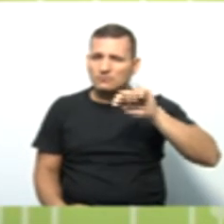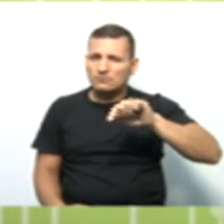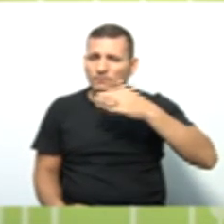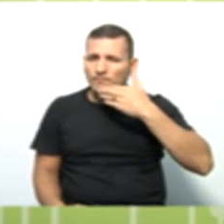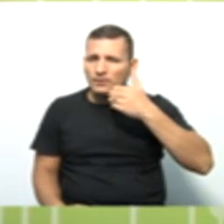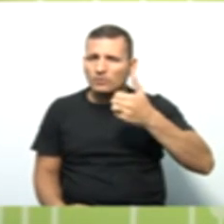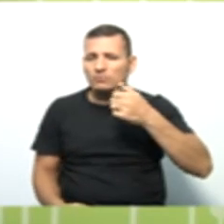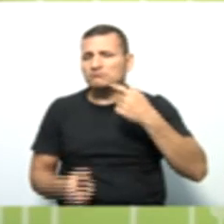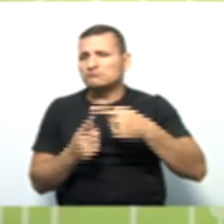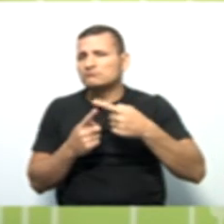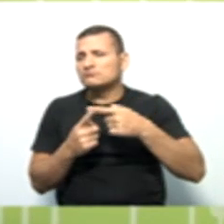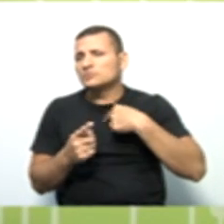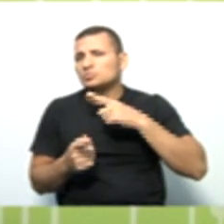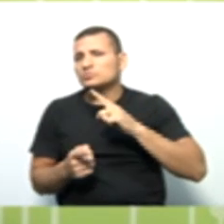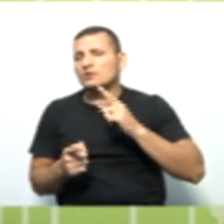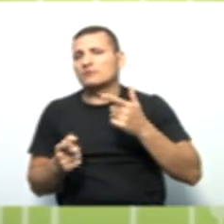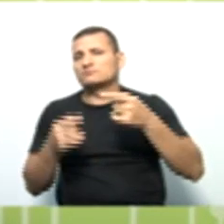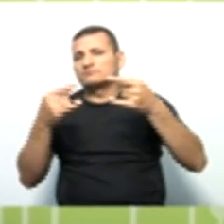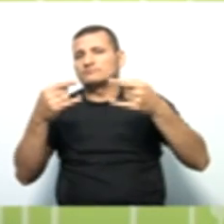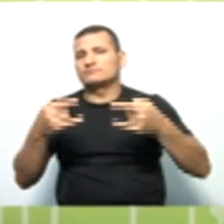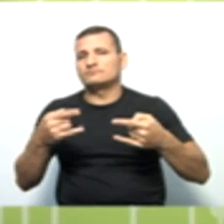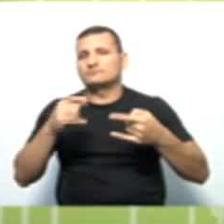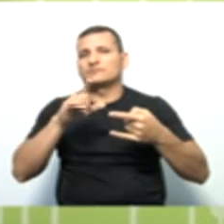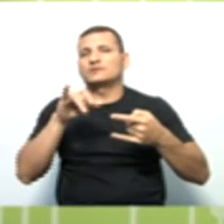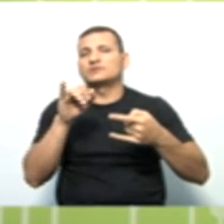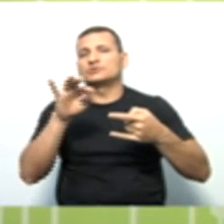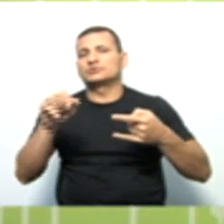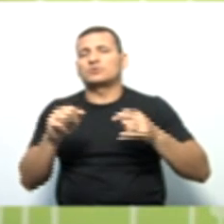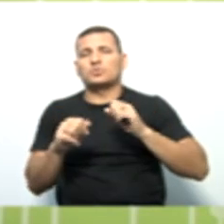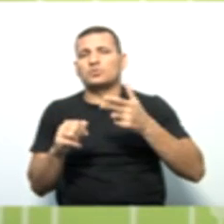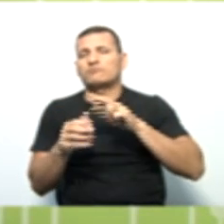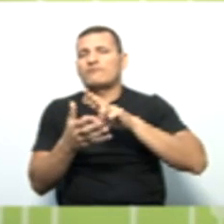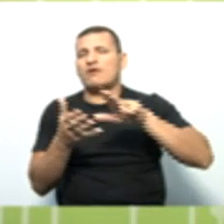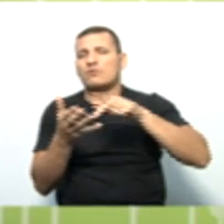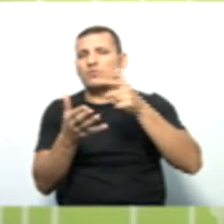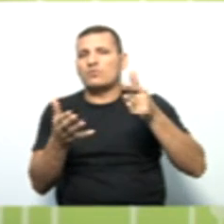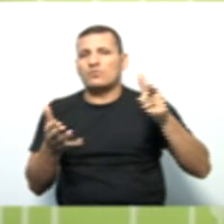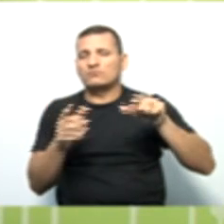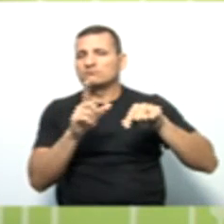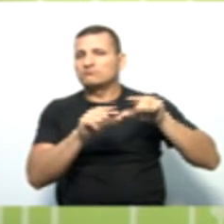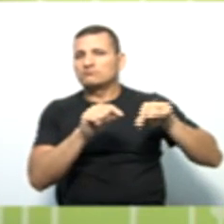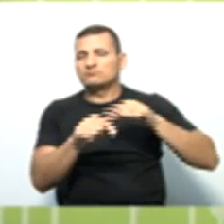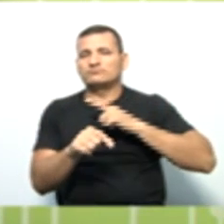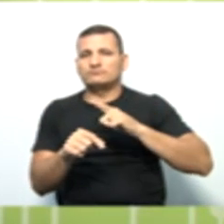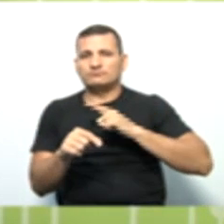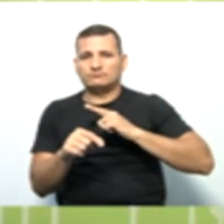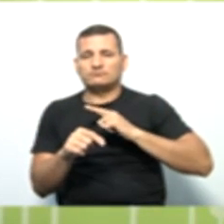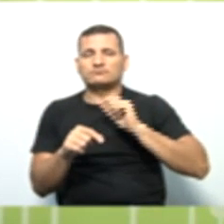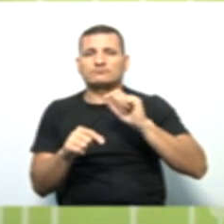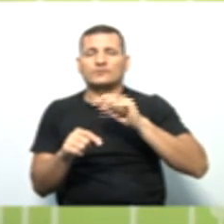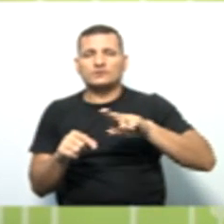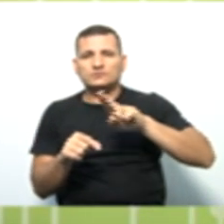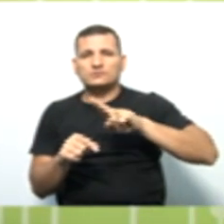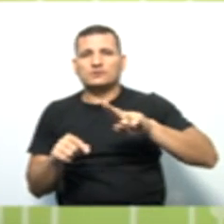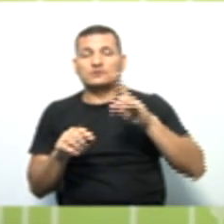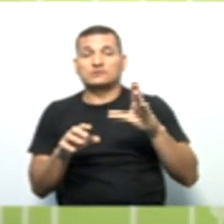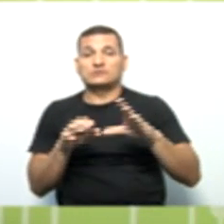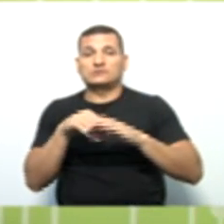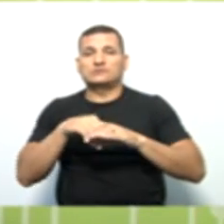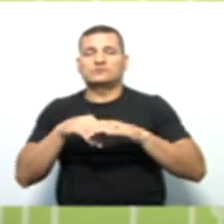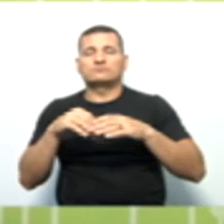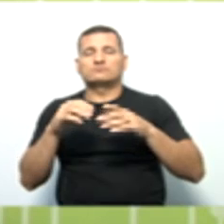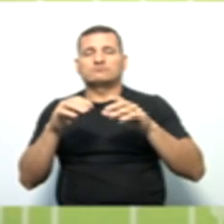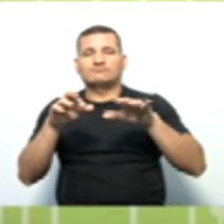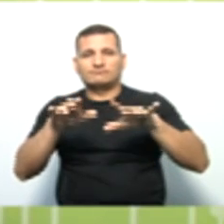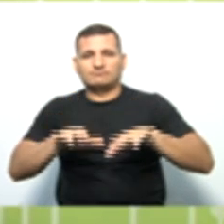que eu não vou usar uma lista? Por que eu não vou usar uma tuple? Enfim, várias outras opções que eu tenho para poder utilizar nesse meu código. Isso